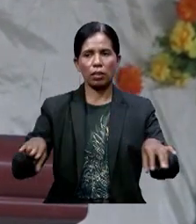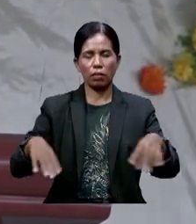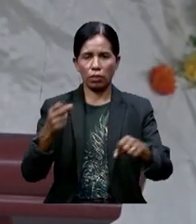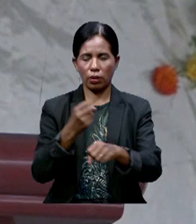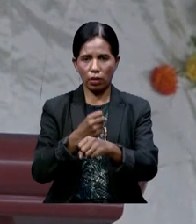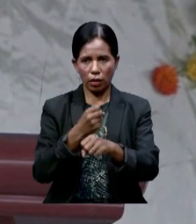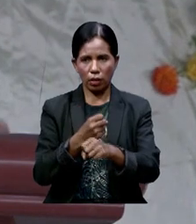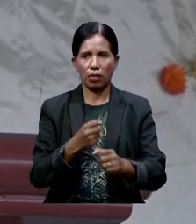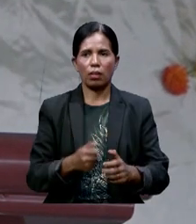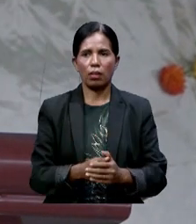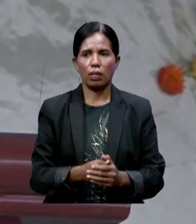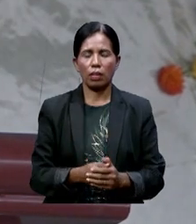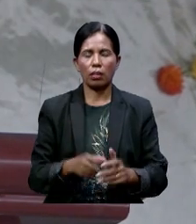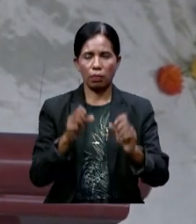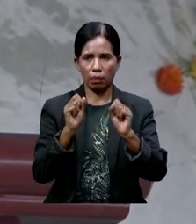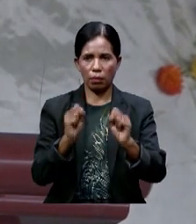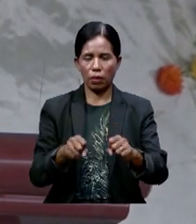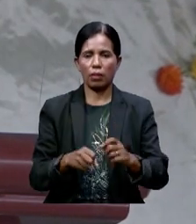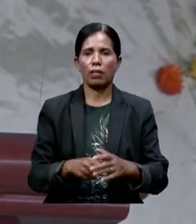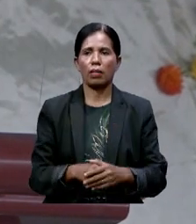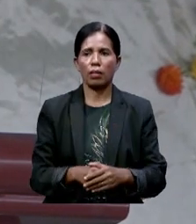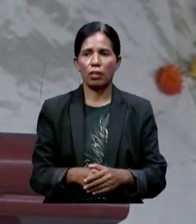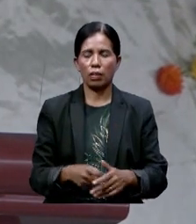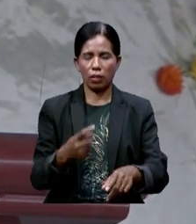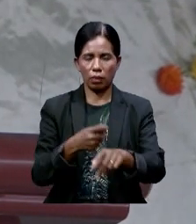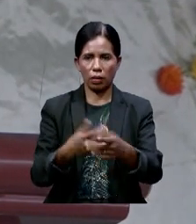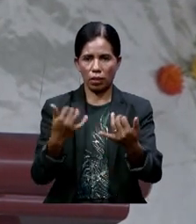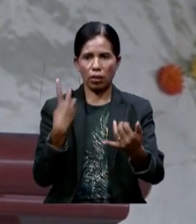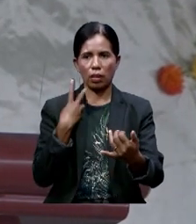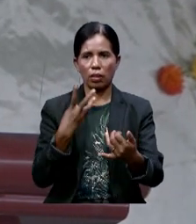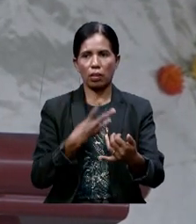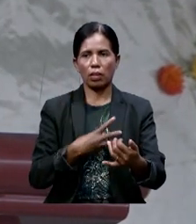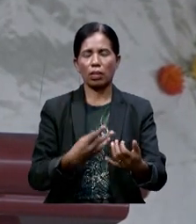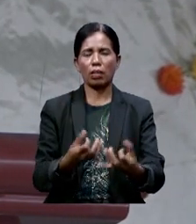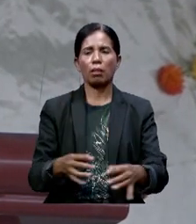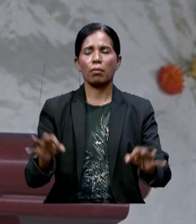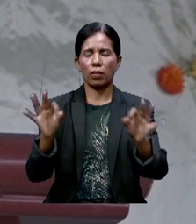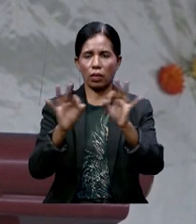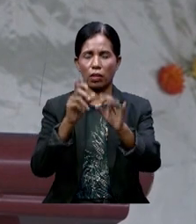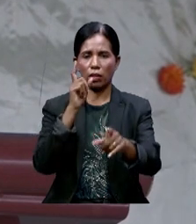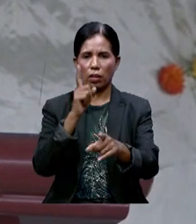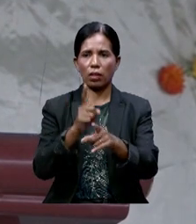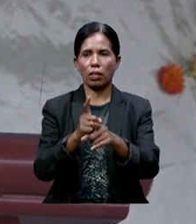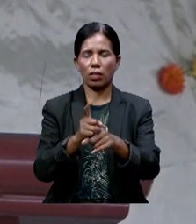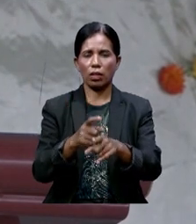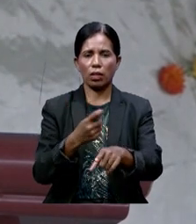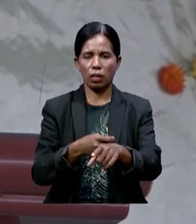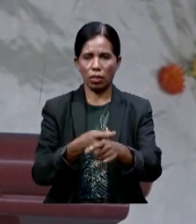makas para tu ne. Situação ida ne pema sai prioridade. Situação ne pema sai